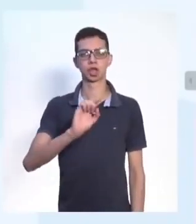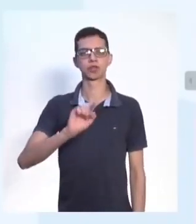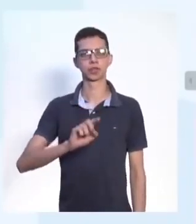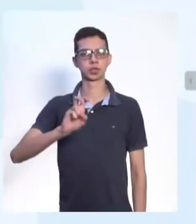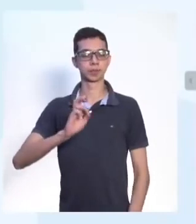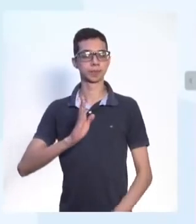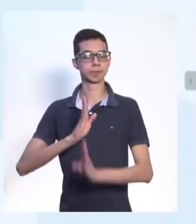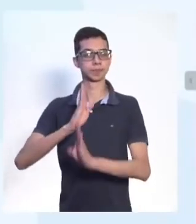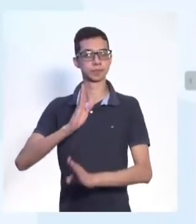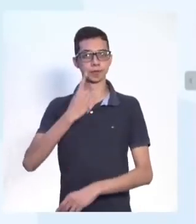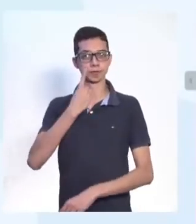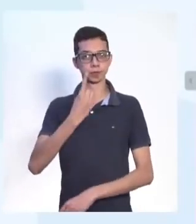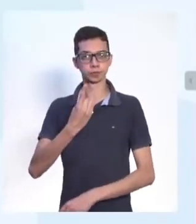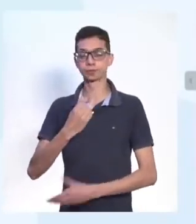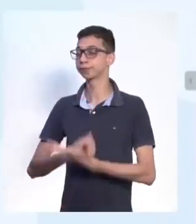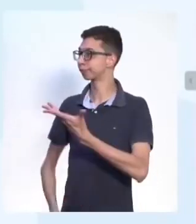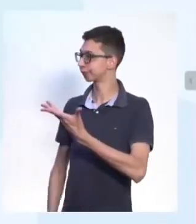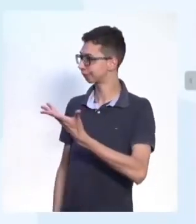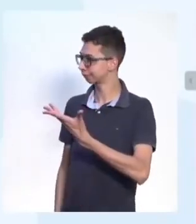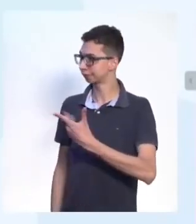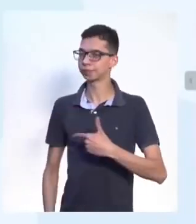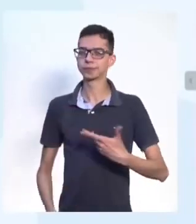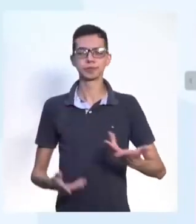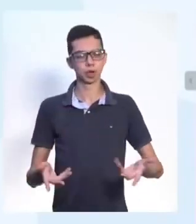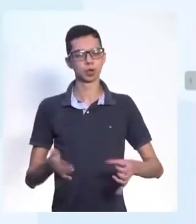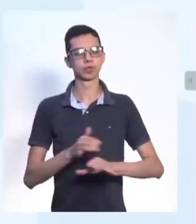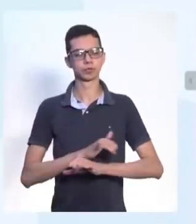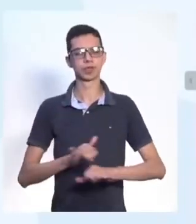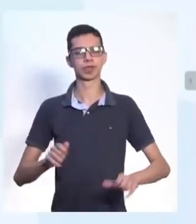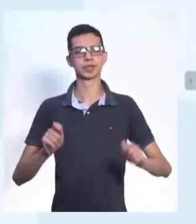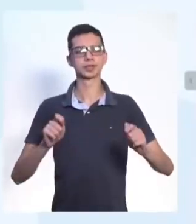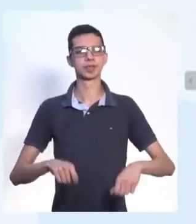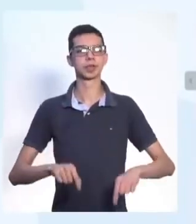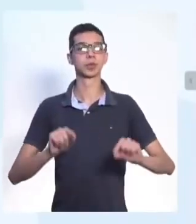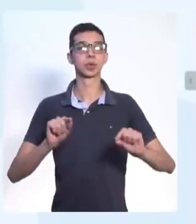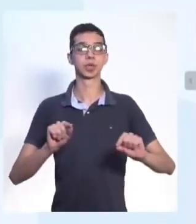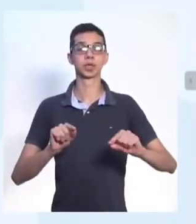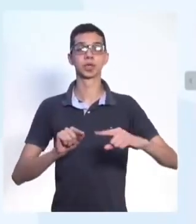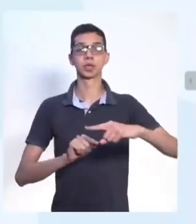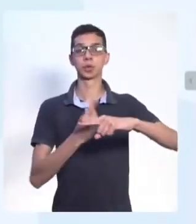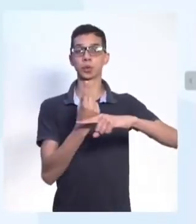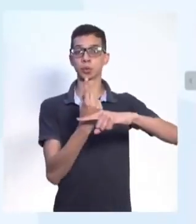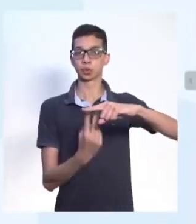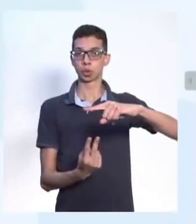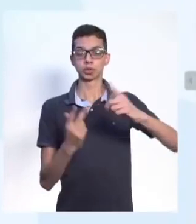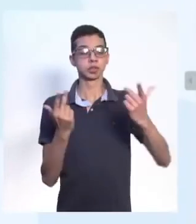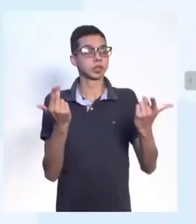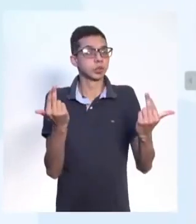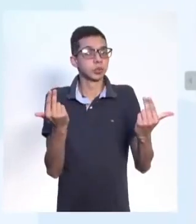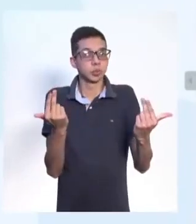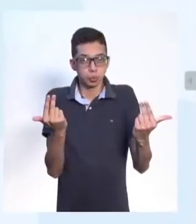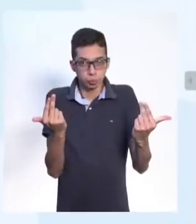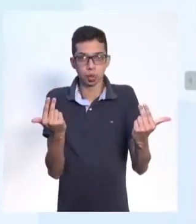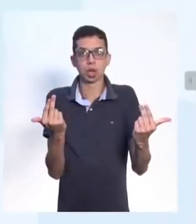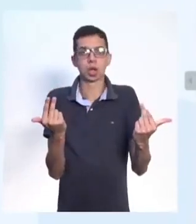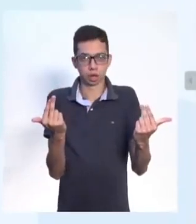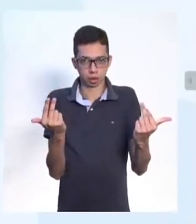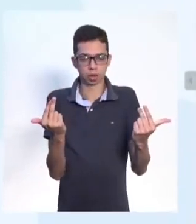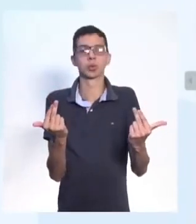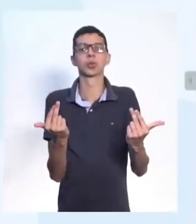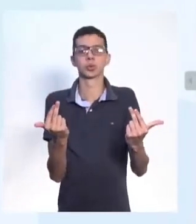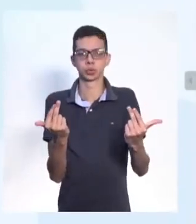0,5 ali como representação. Então, eu posso dizer que 1 sobre 2 é a mesma coisa